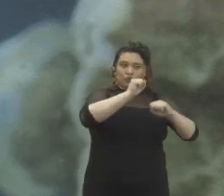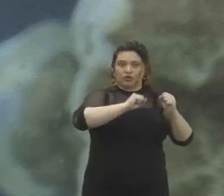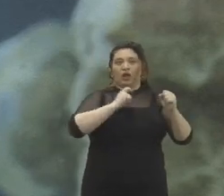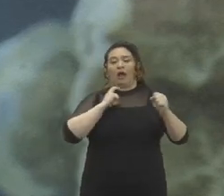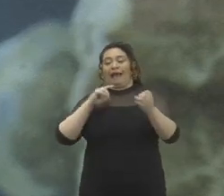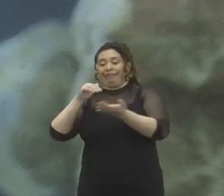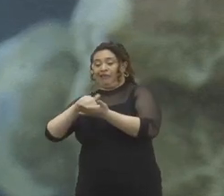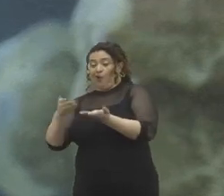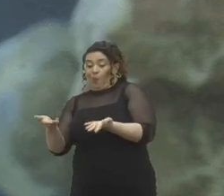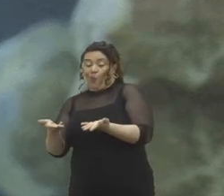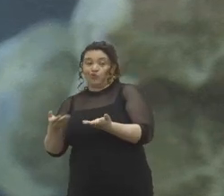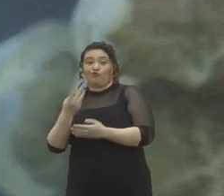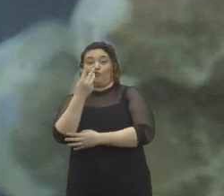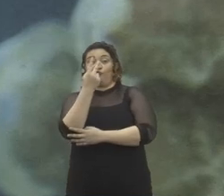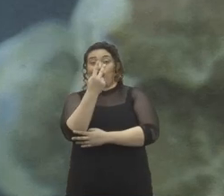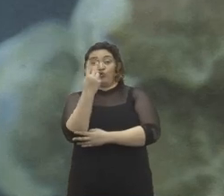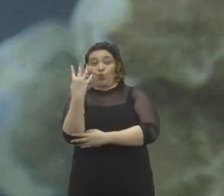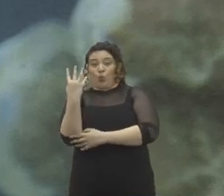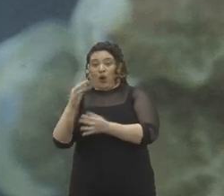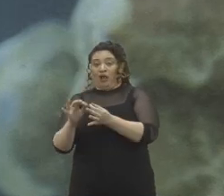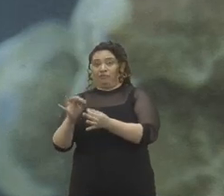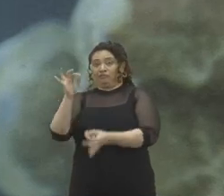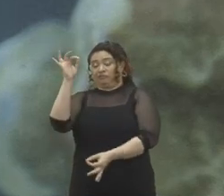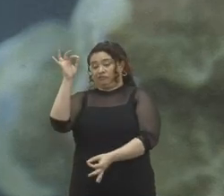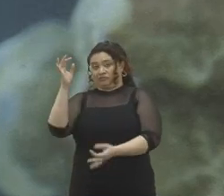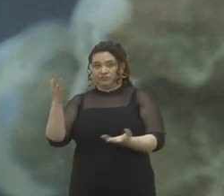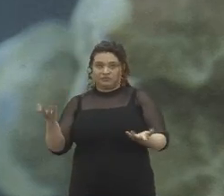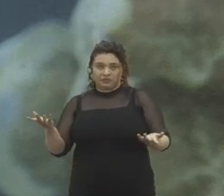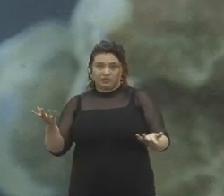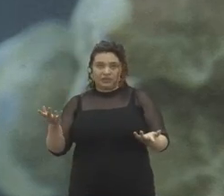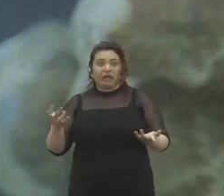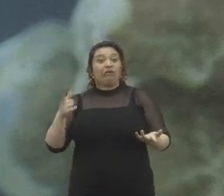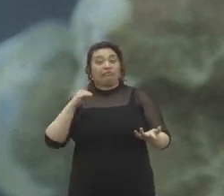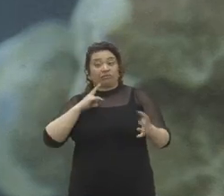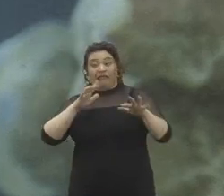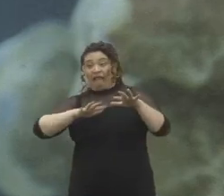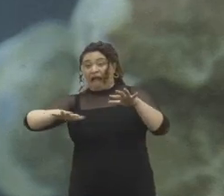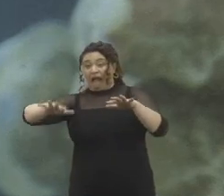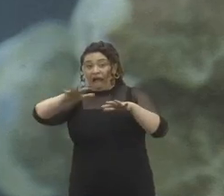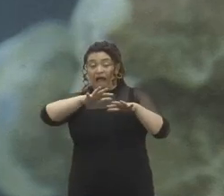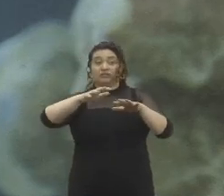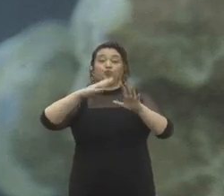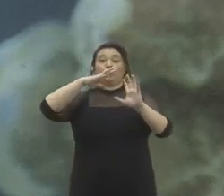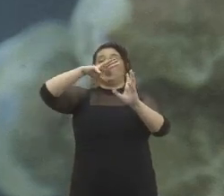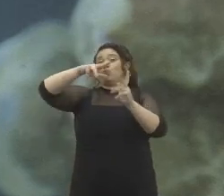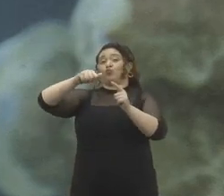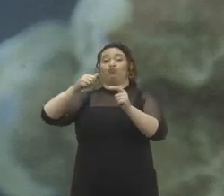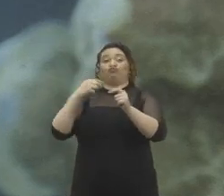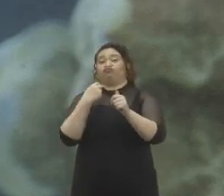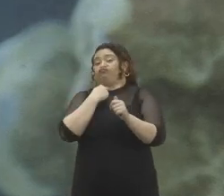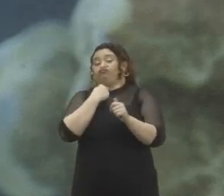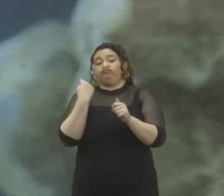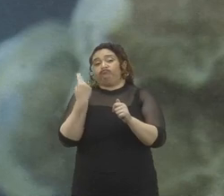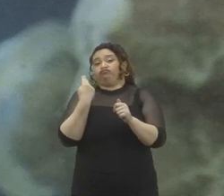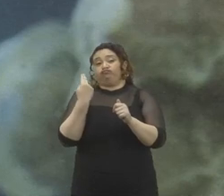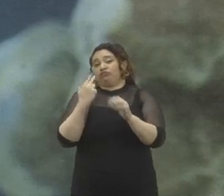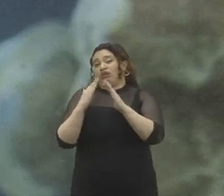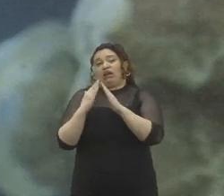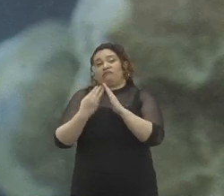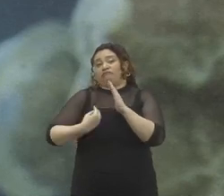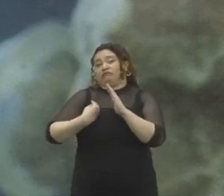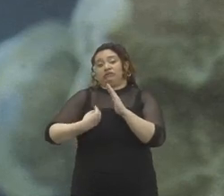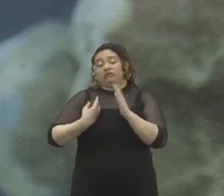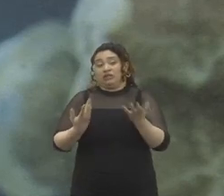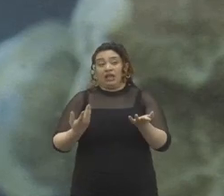cm né E já temos áreas do planeta que já se tornaram inabitáveis por conta dessa elevação a